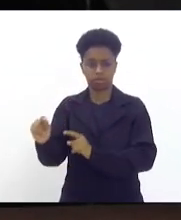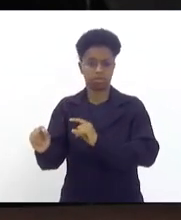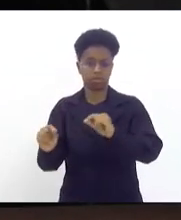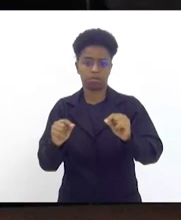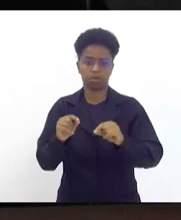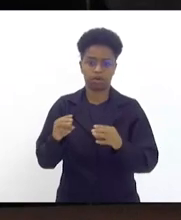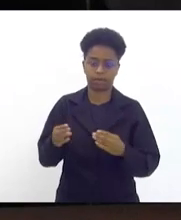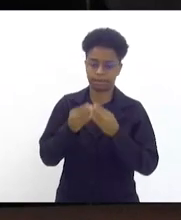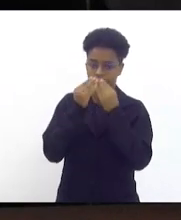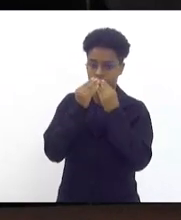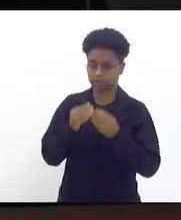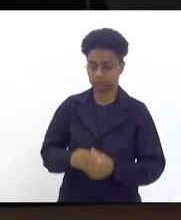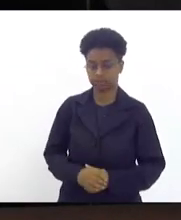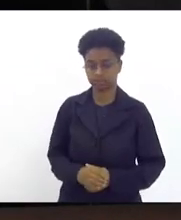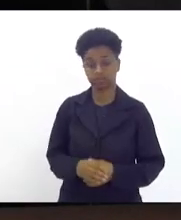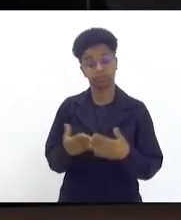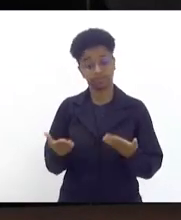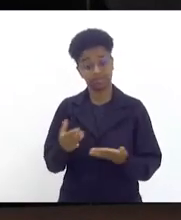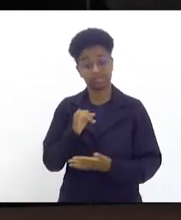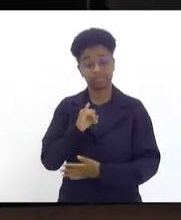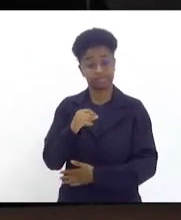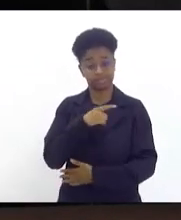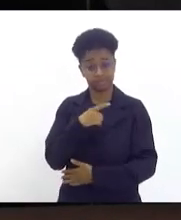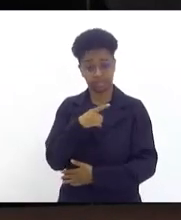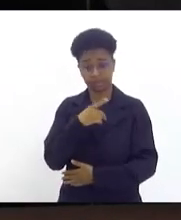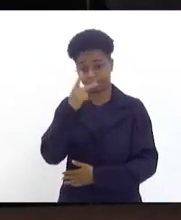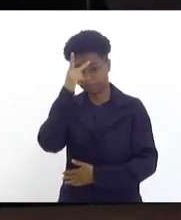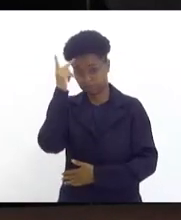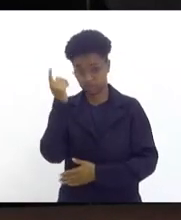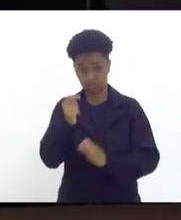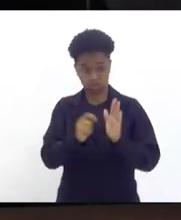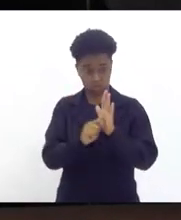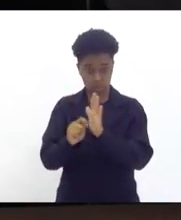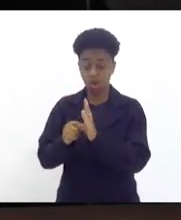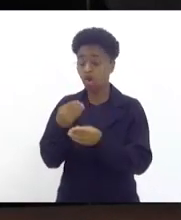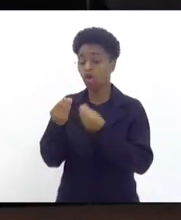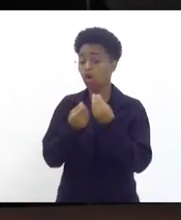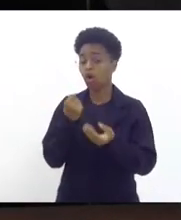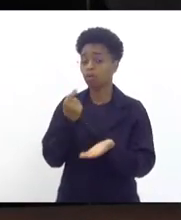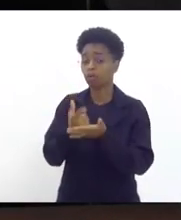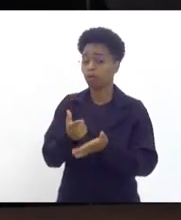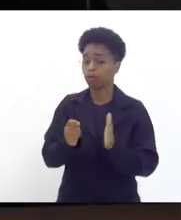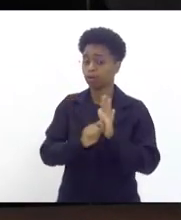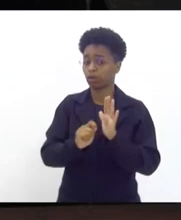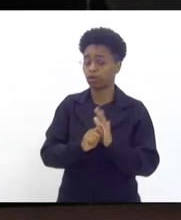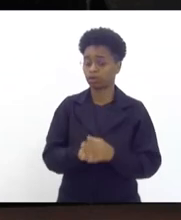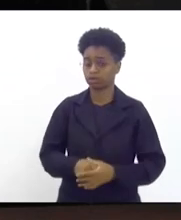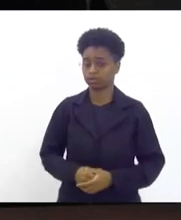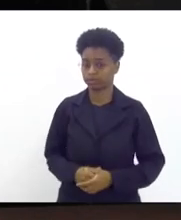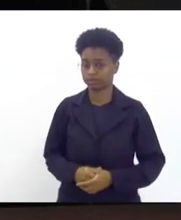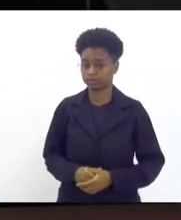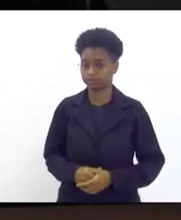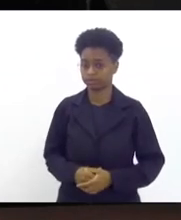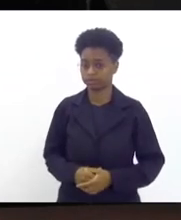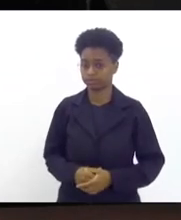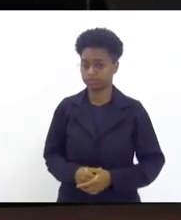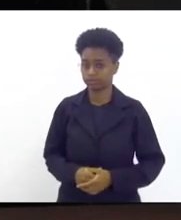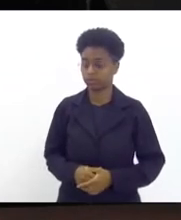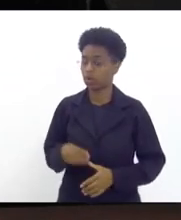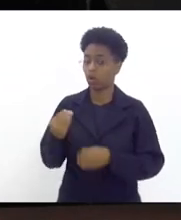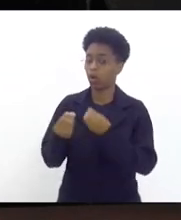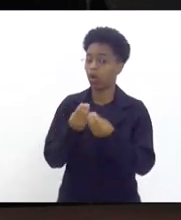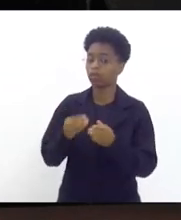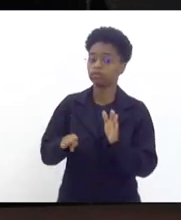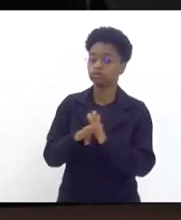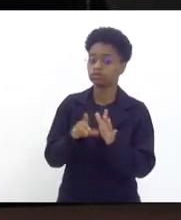missa anterior então assim se tem um ele comprou essa droga como né então como é que ele chegou ali